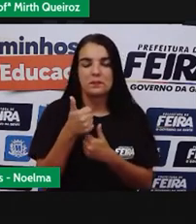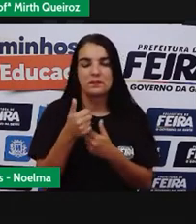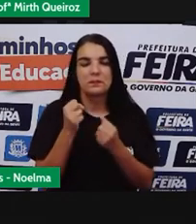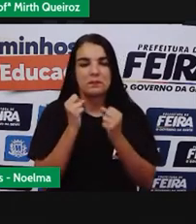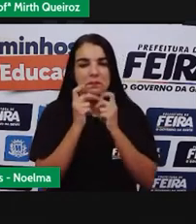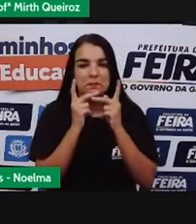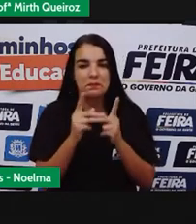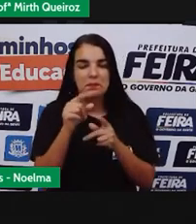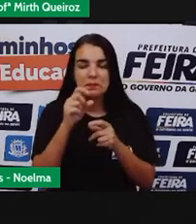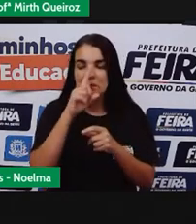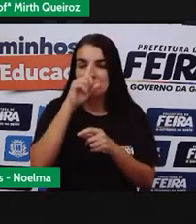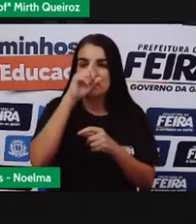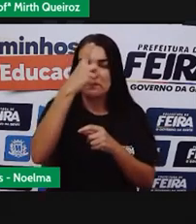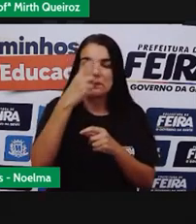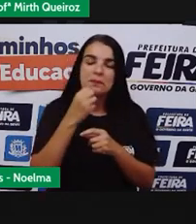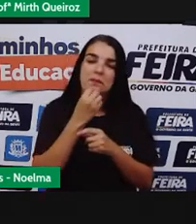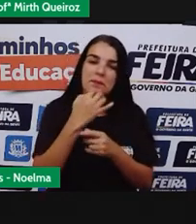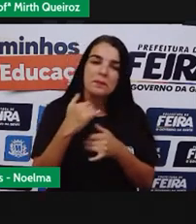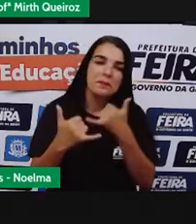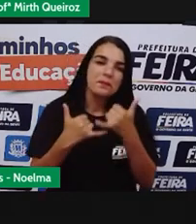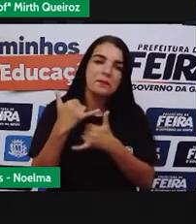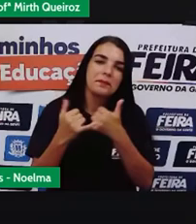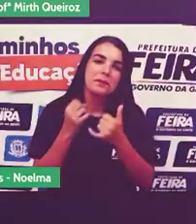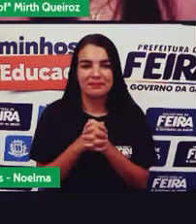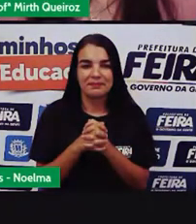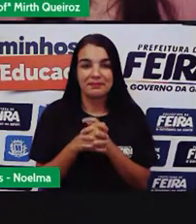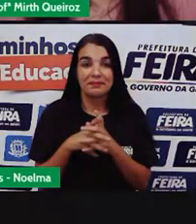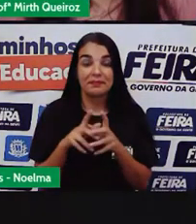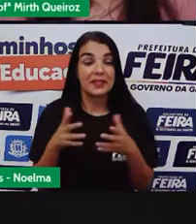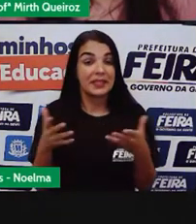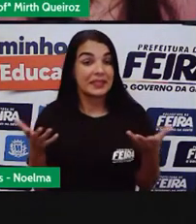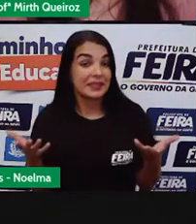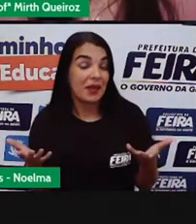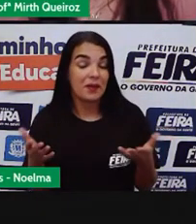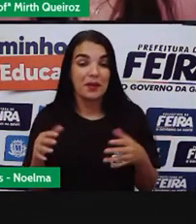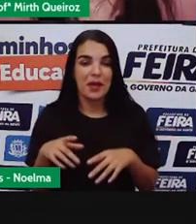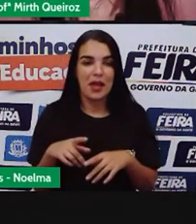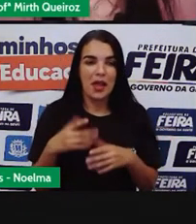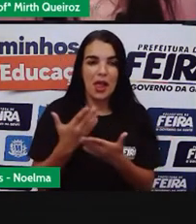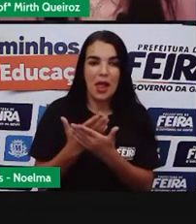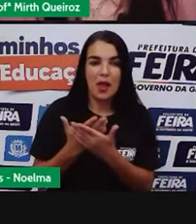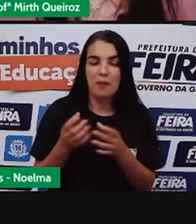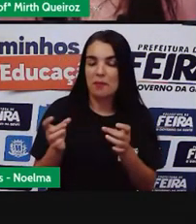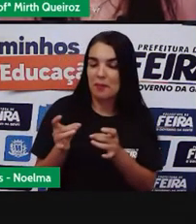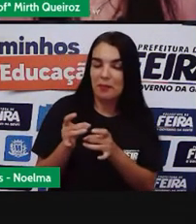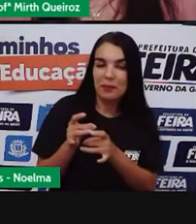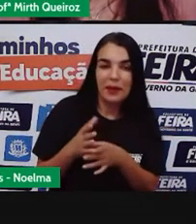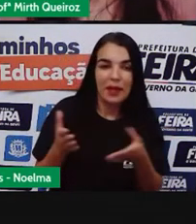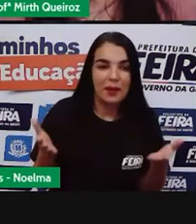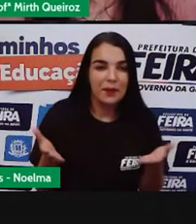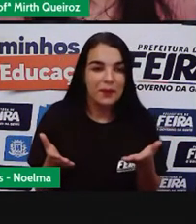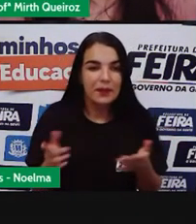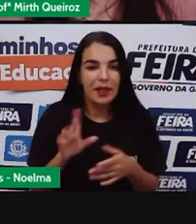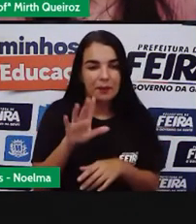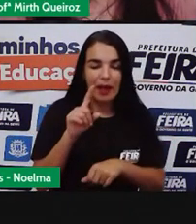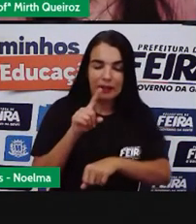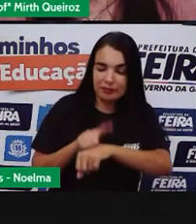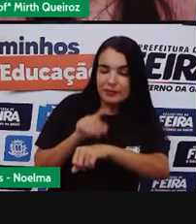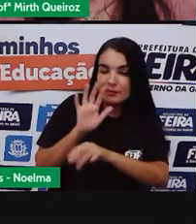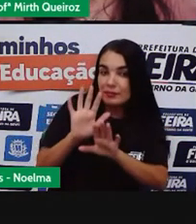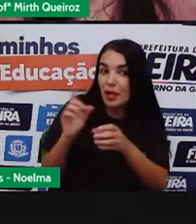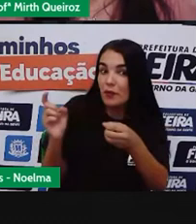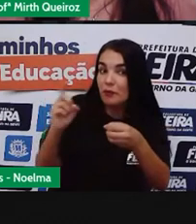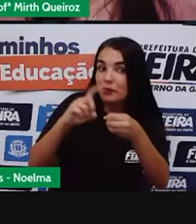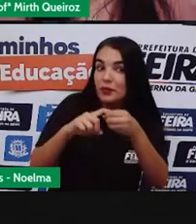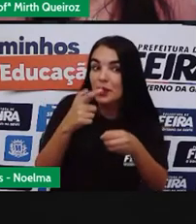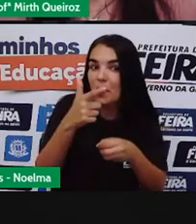conseguiram adivinhar ou se alguém que vocês conhecem conseguiu adivinhar antes. E é isso, pessoal. Nossa aula vai ficando por aqui, mas daqui a pouquinho a gente